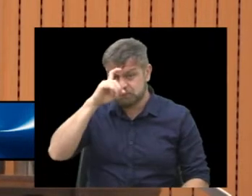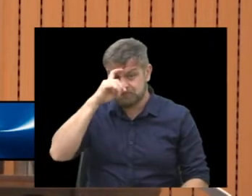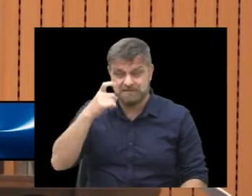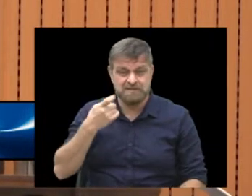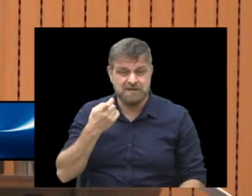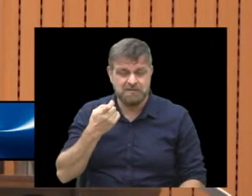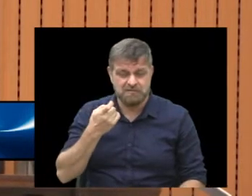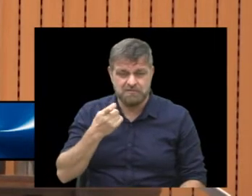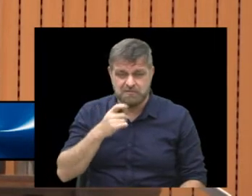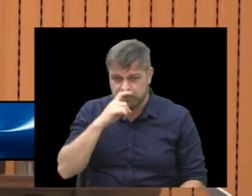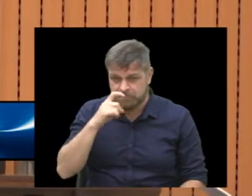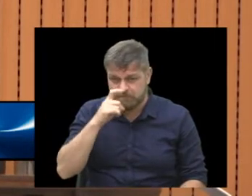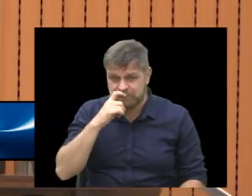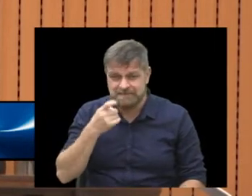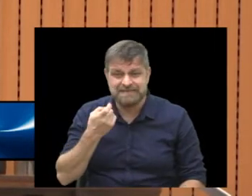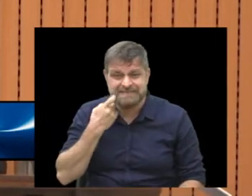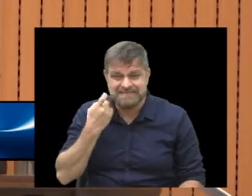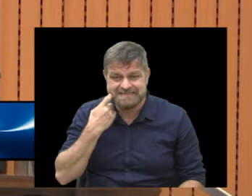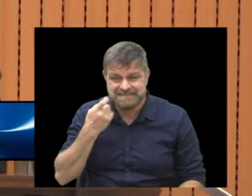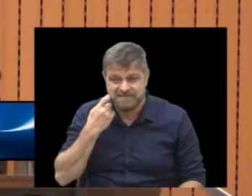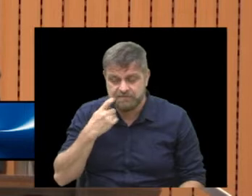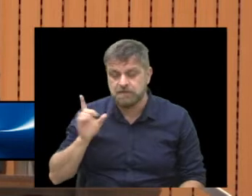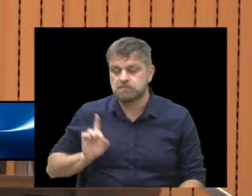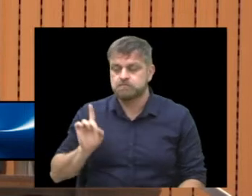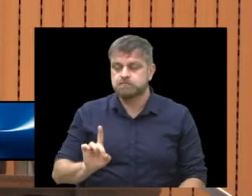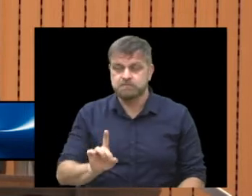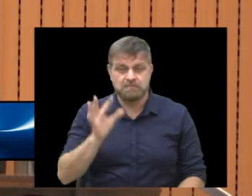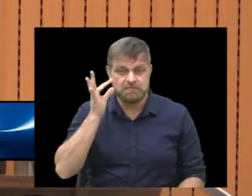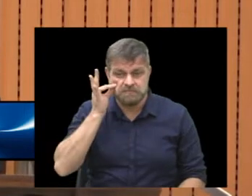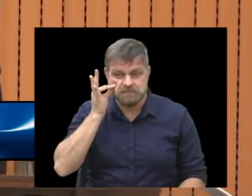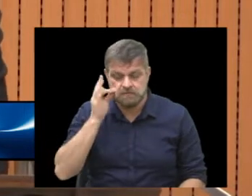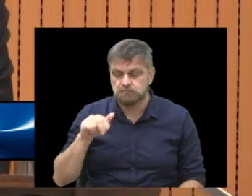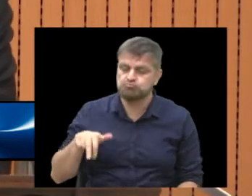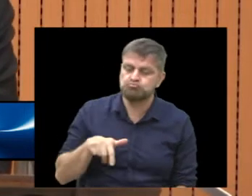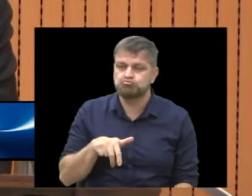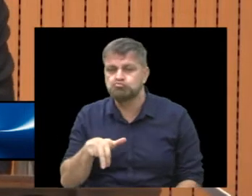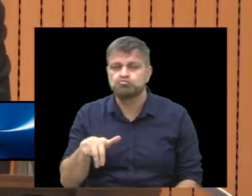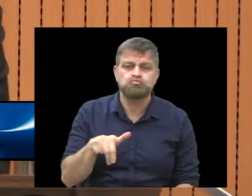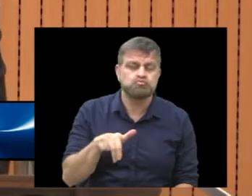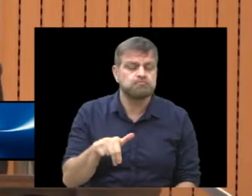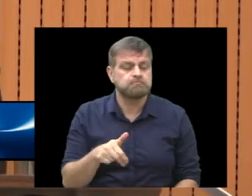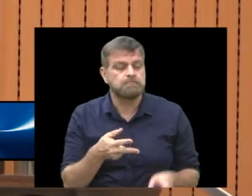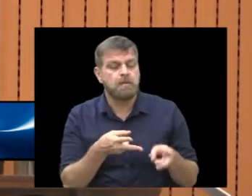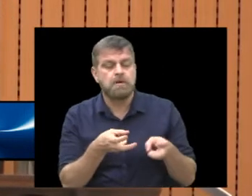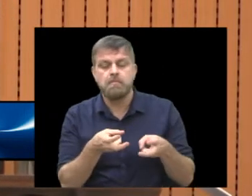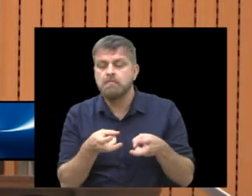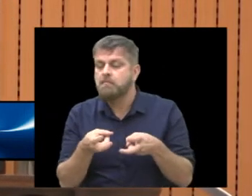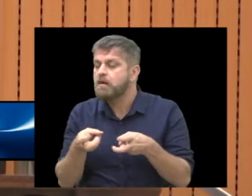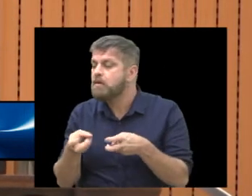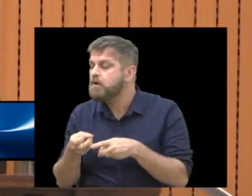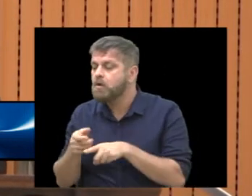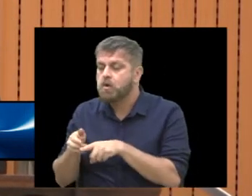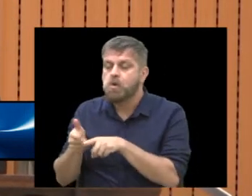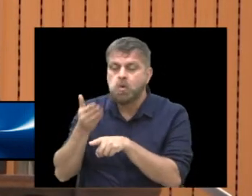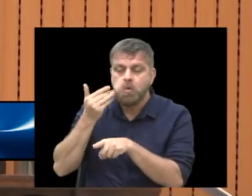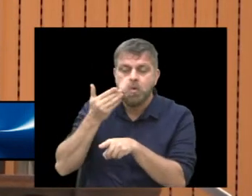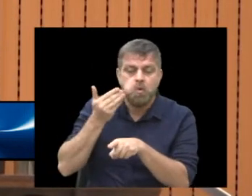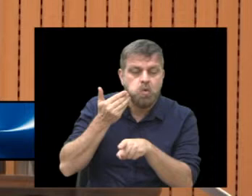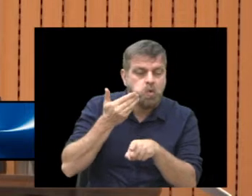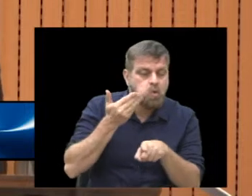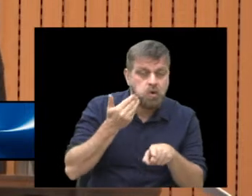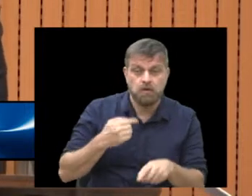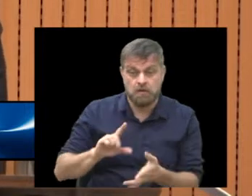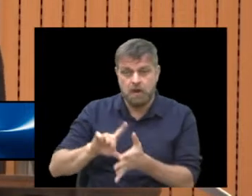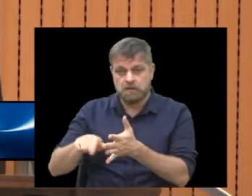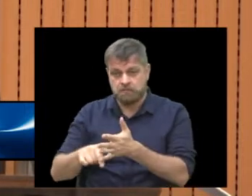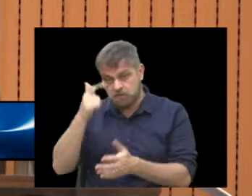Verde. Andei setor por setor do Hospital Ouro Verde. Eu vou, inclusive, depois, no segundo momento, eu também pretendo